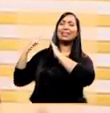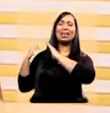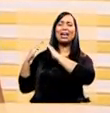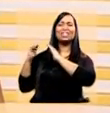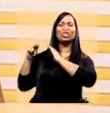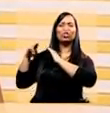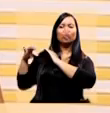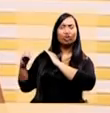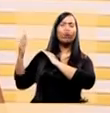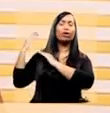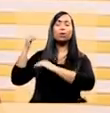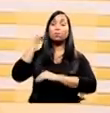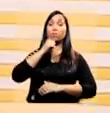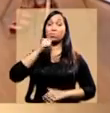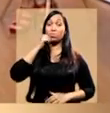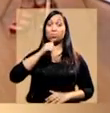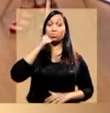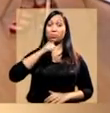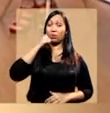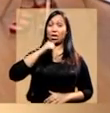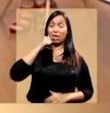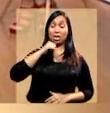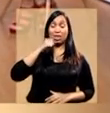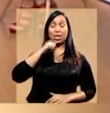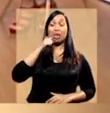de engenho, né, onde a negra